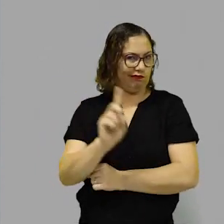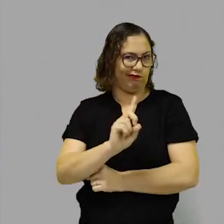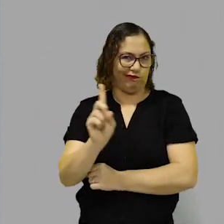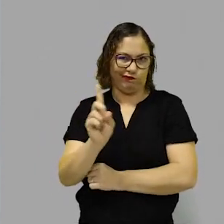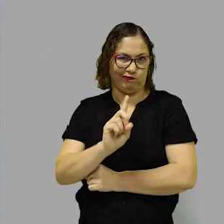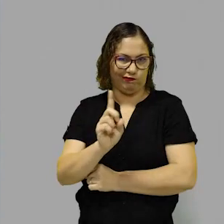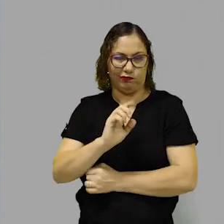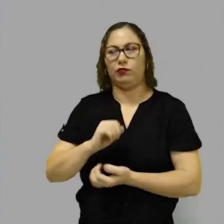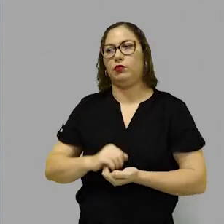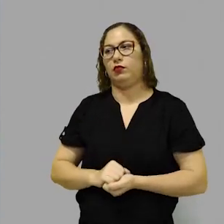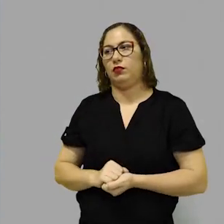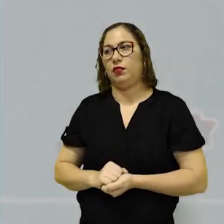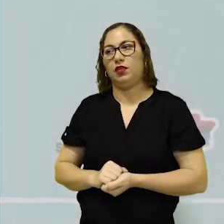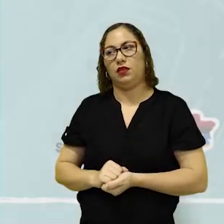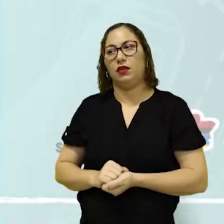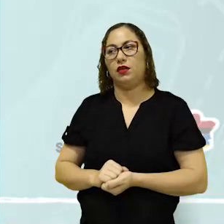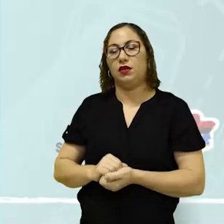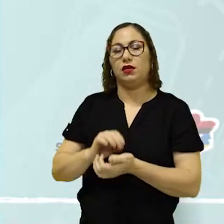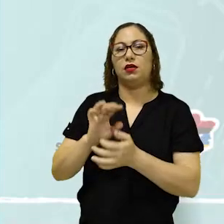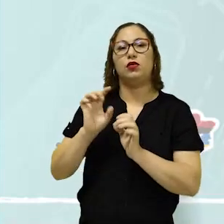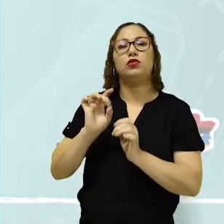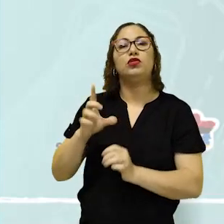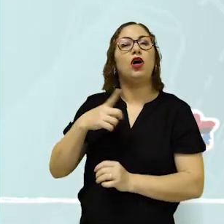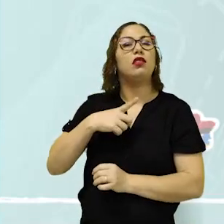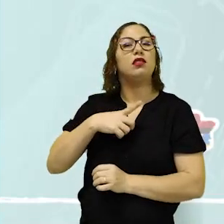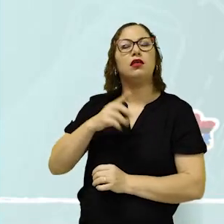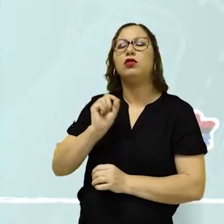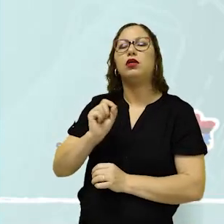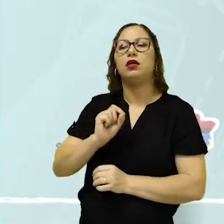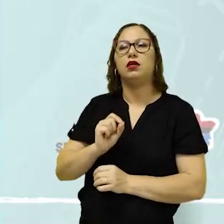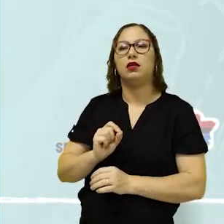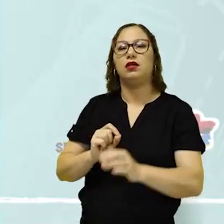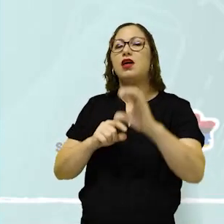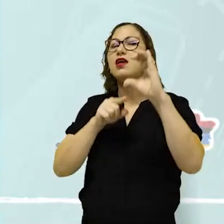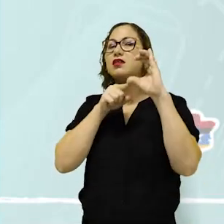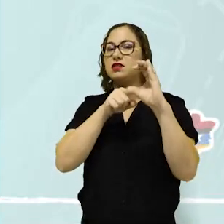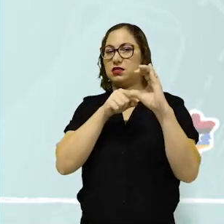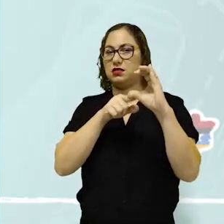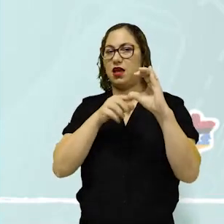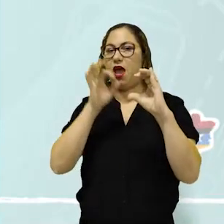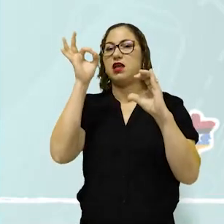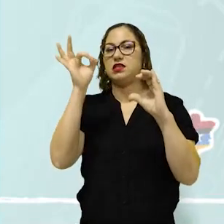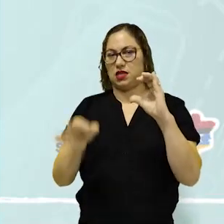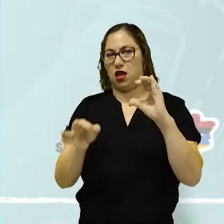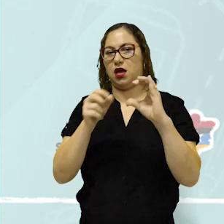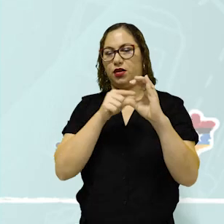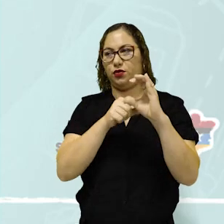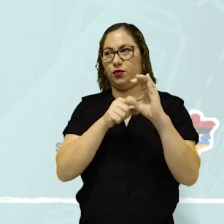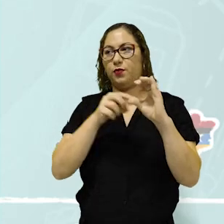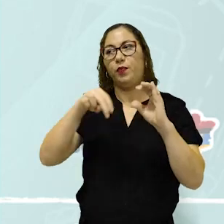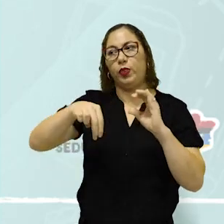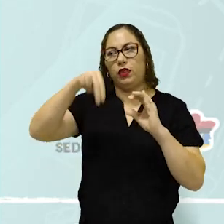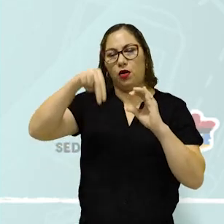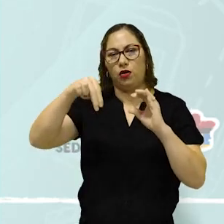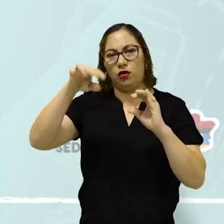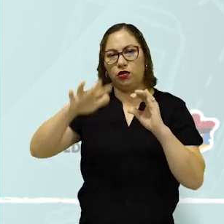E. Só nos restou a alternativa correta, letra C,